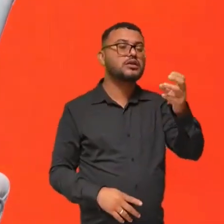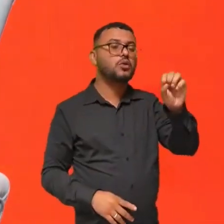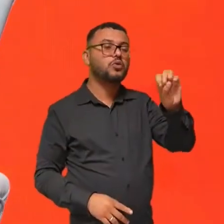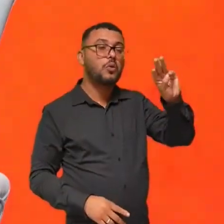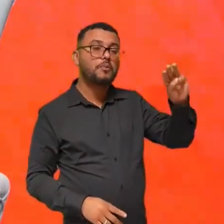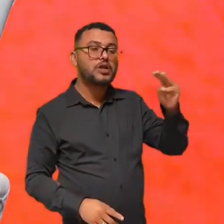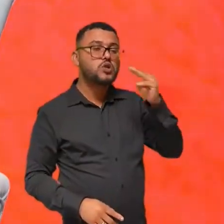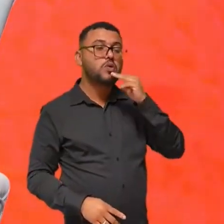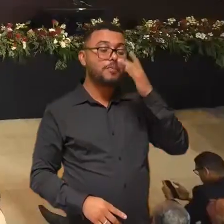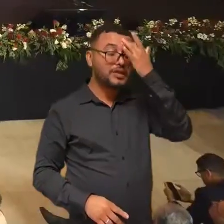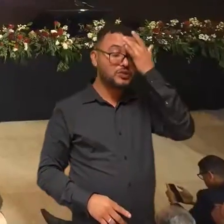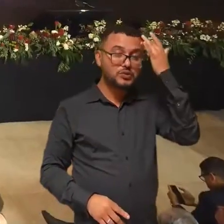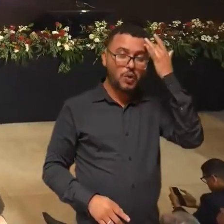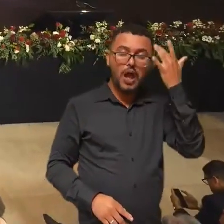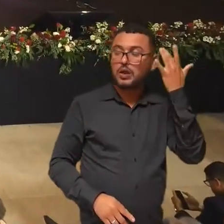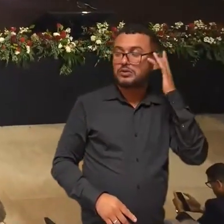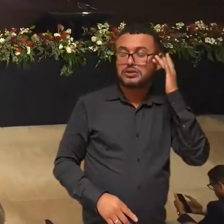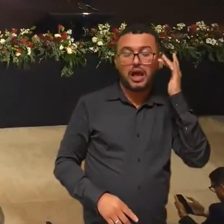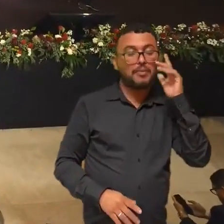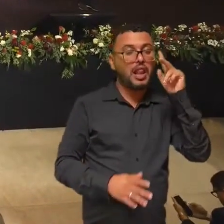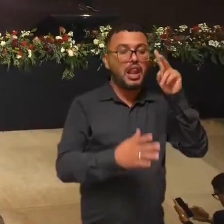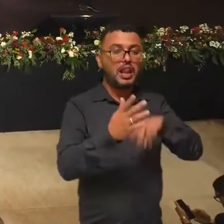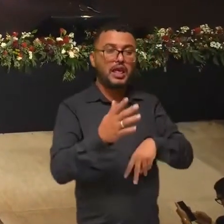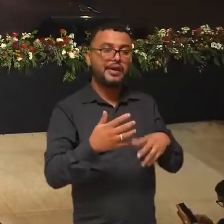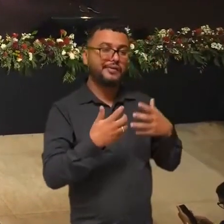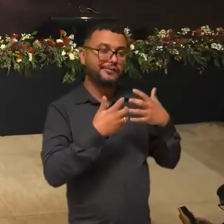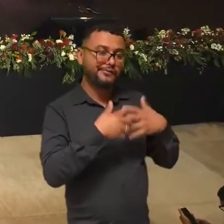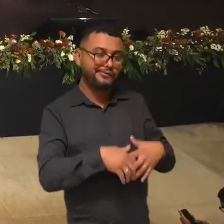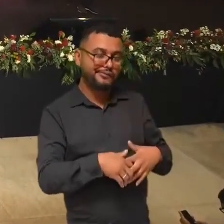Uma pesquisa de 2001 mostrou que